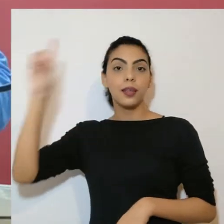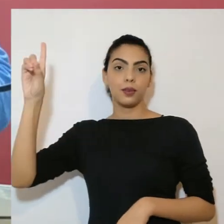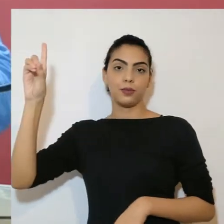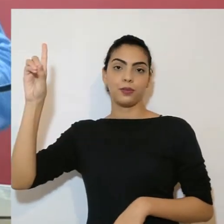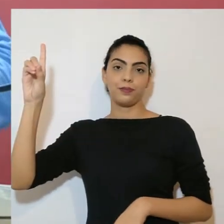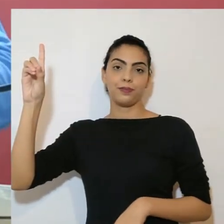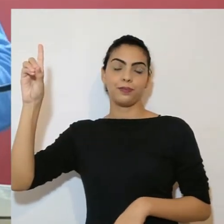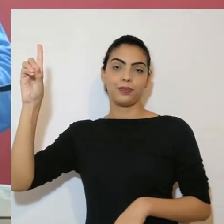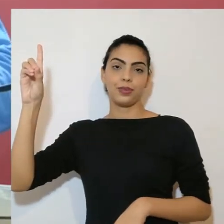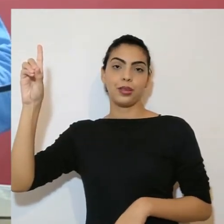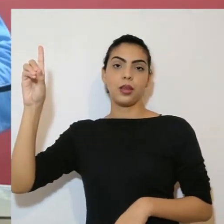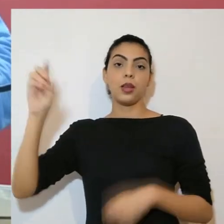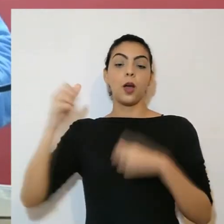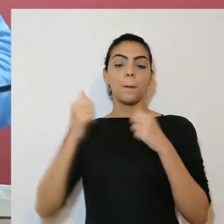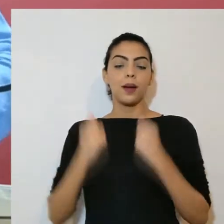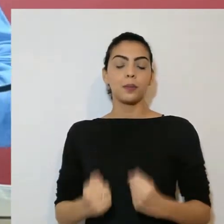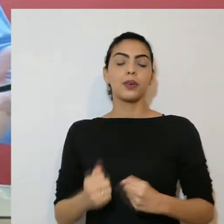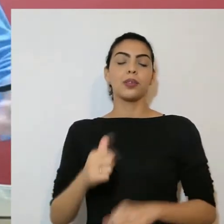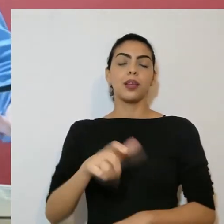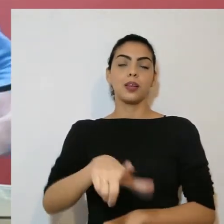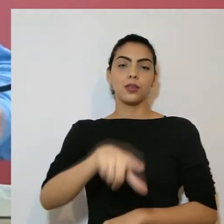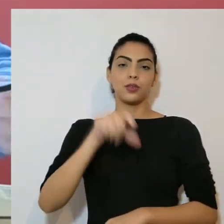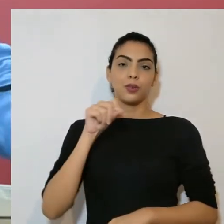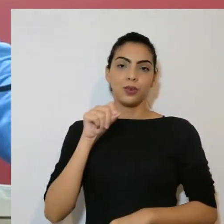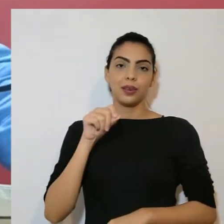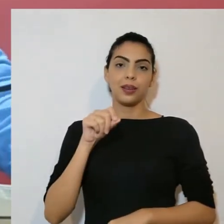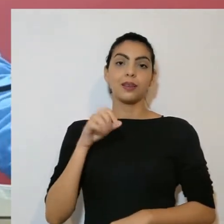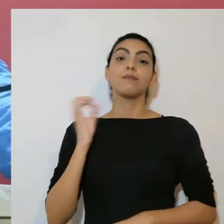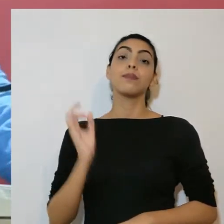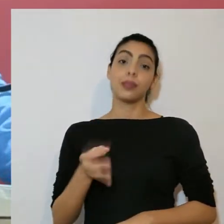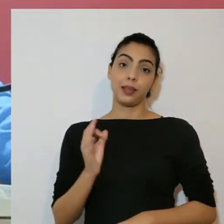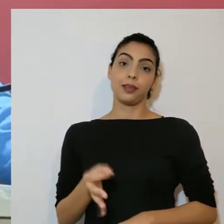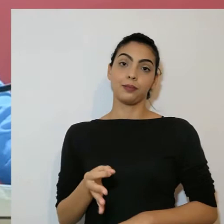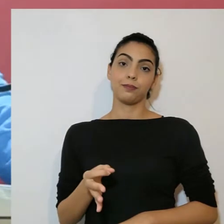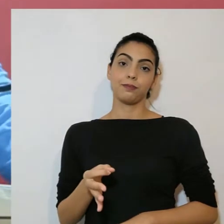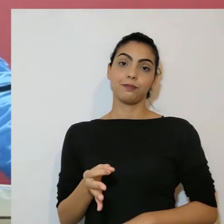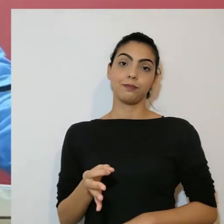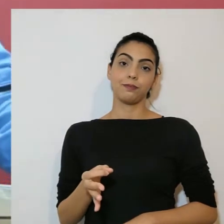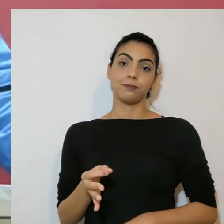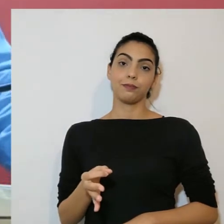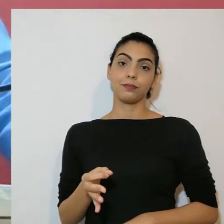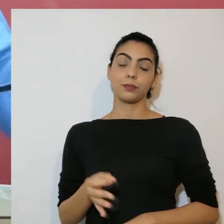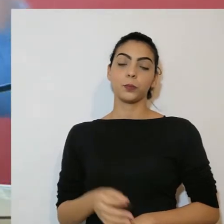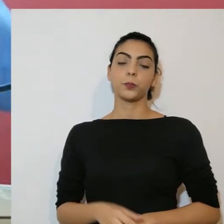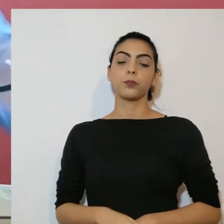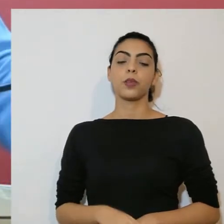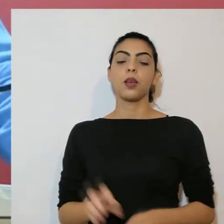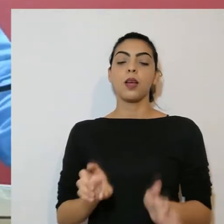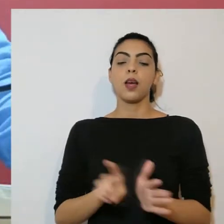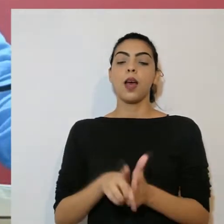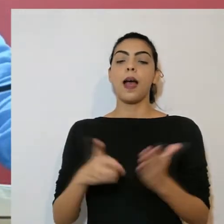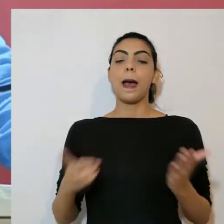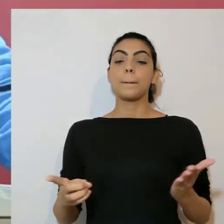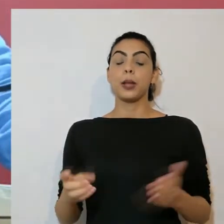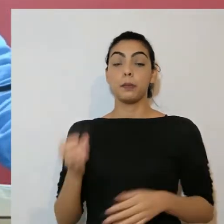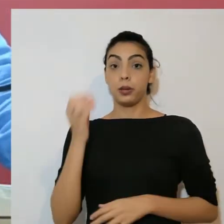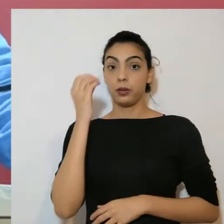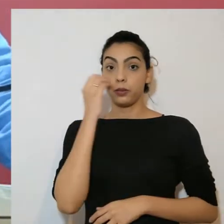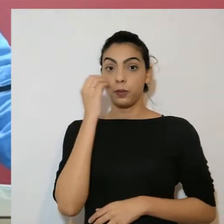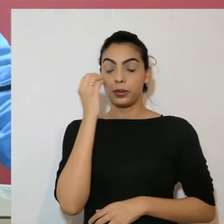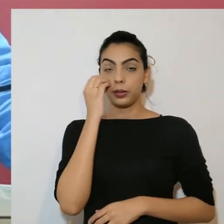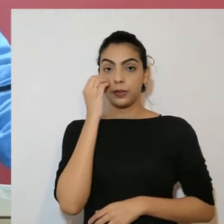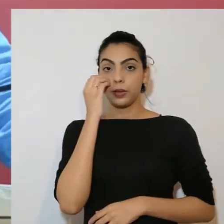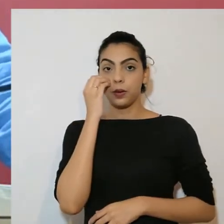ouvir Deus para poder fazer a escolha certa. Uma das coisas que a Bíblia nos chama